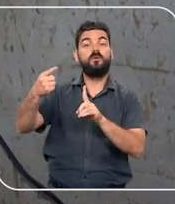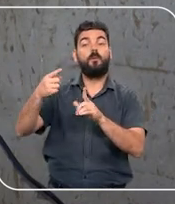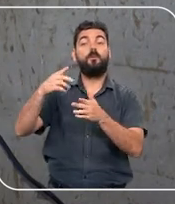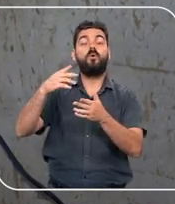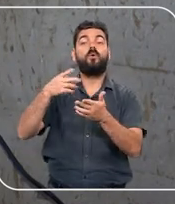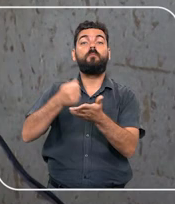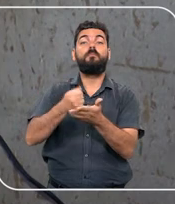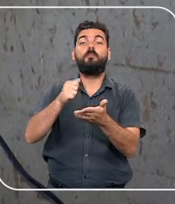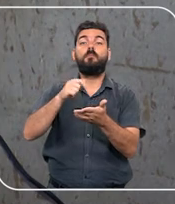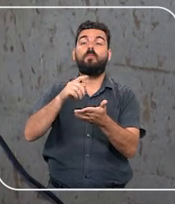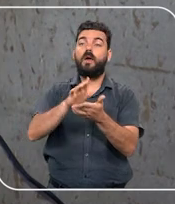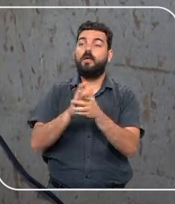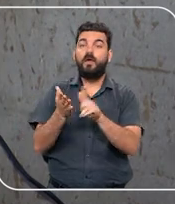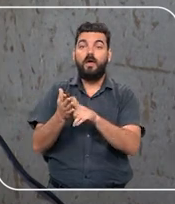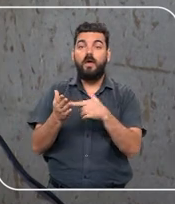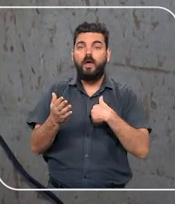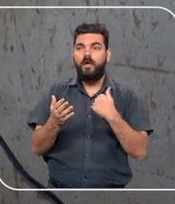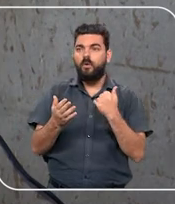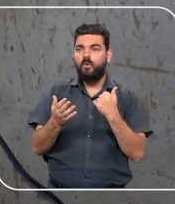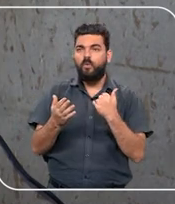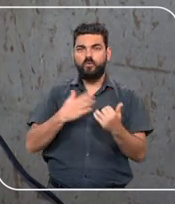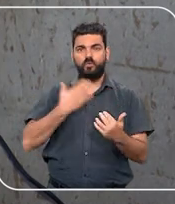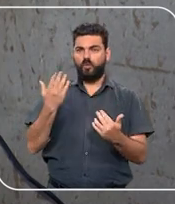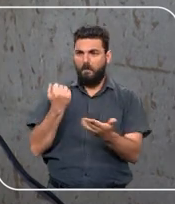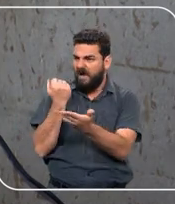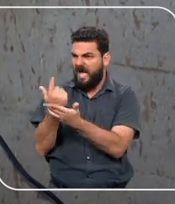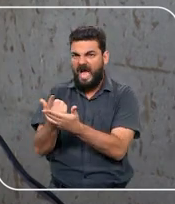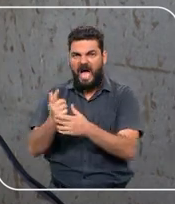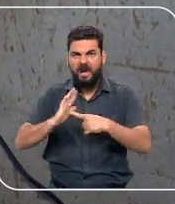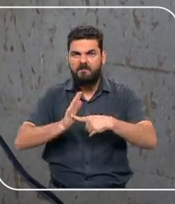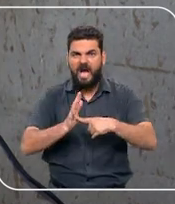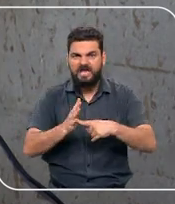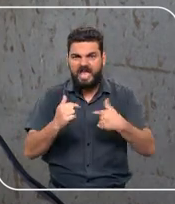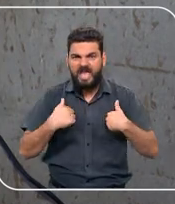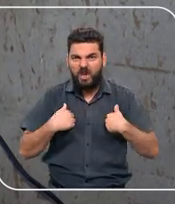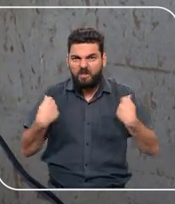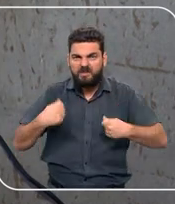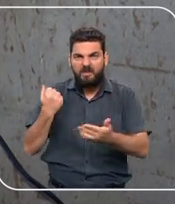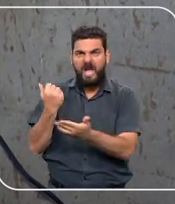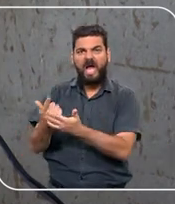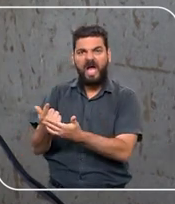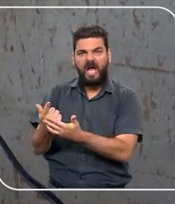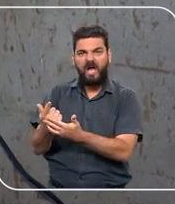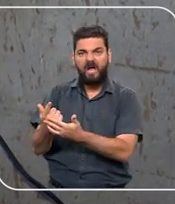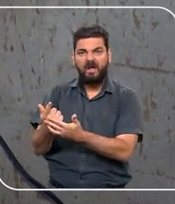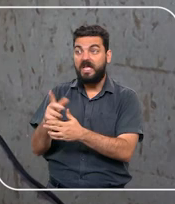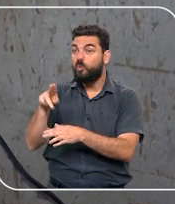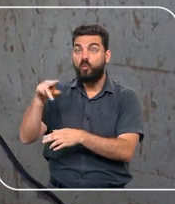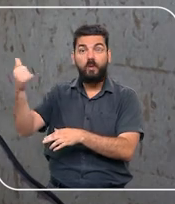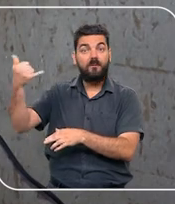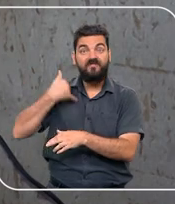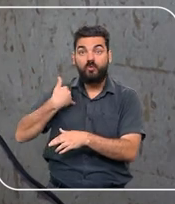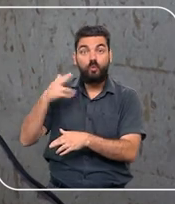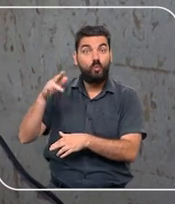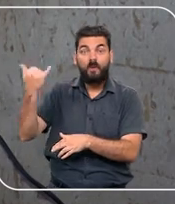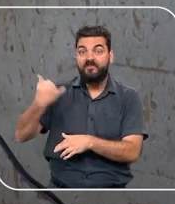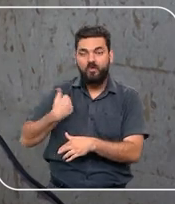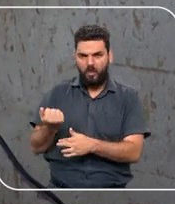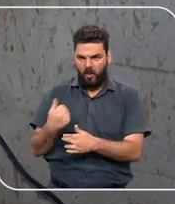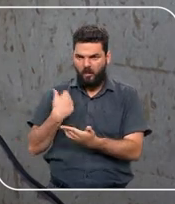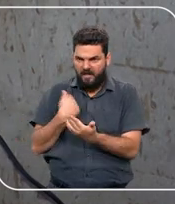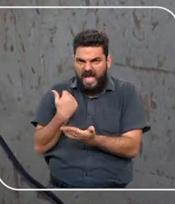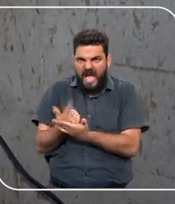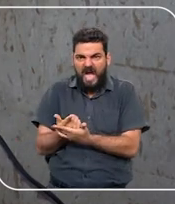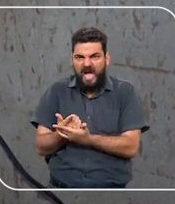outro mês veio a cobrança do aparelho que nós não contávamos com isso não nos foi informado em momento nenhum na ligação com a atendente que seria